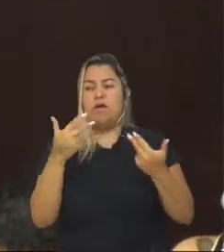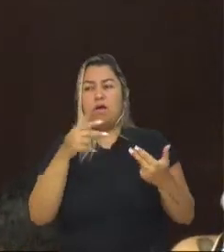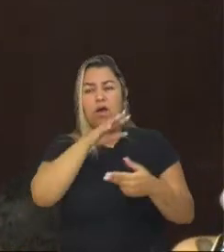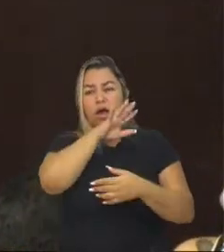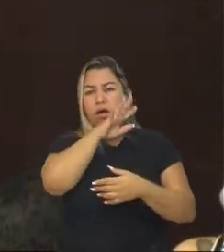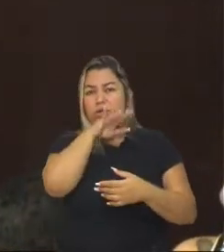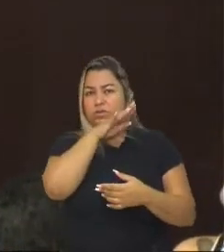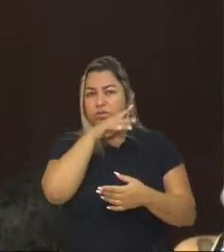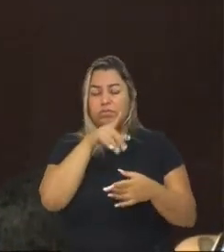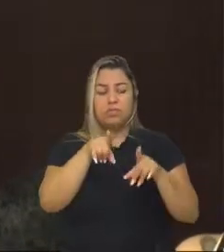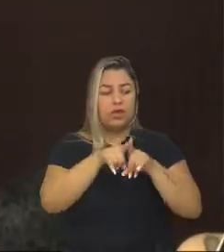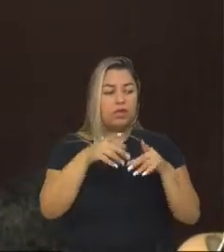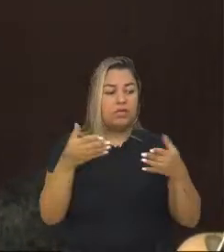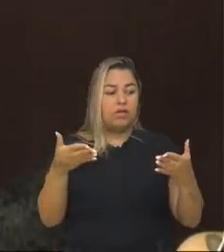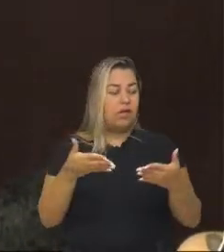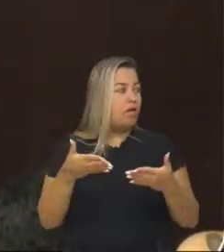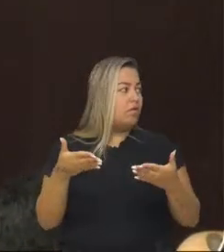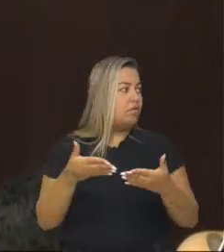Mas, estando aqui agora,